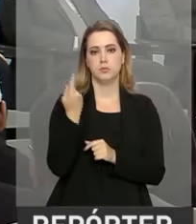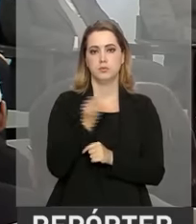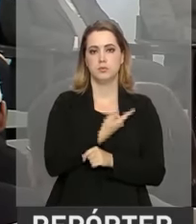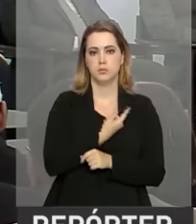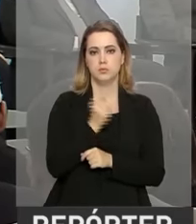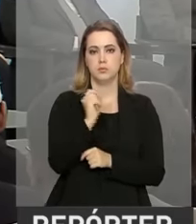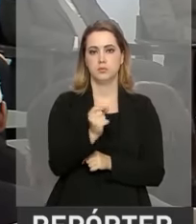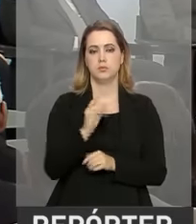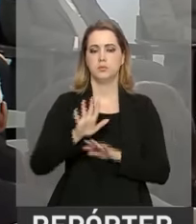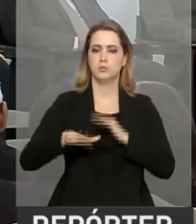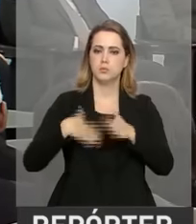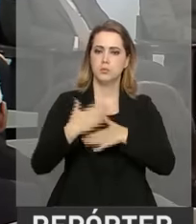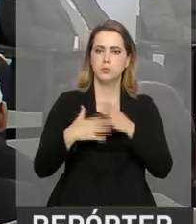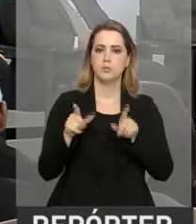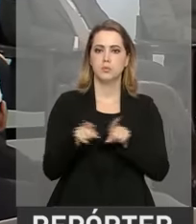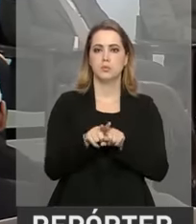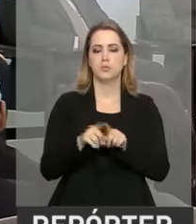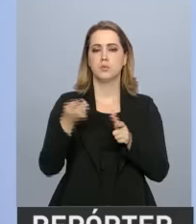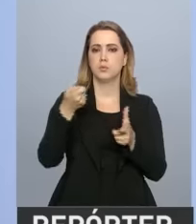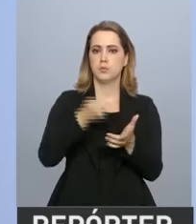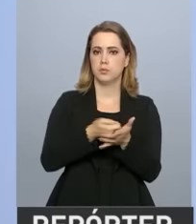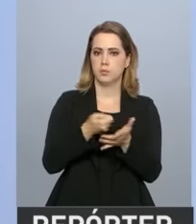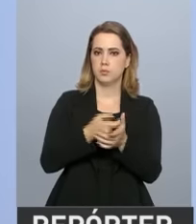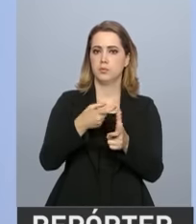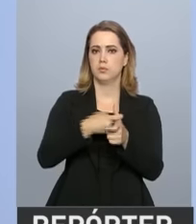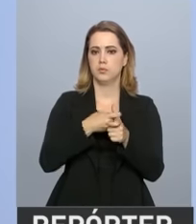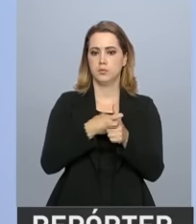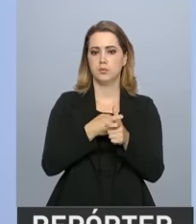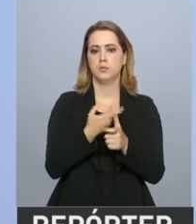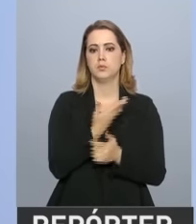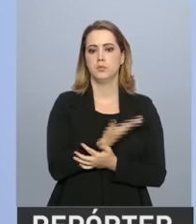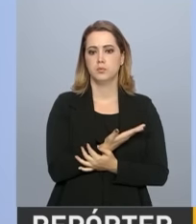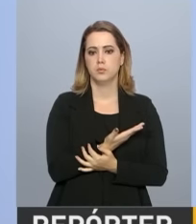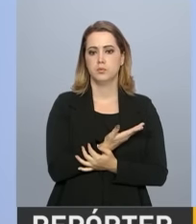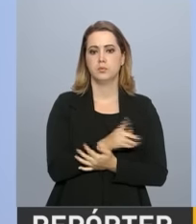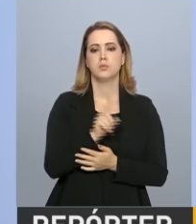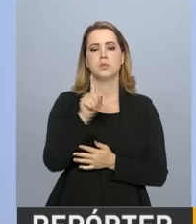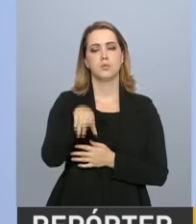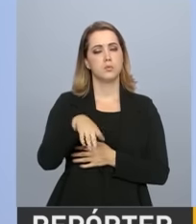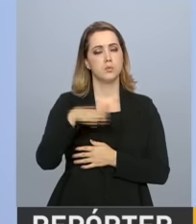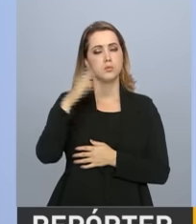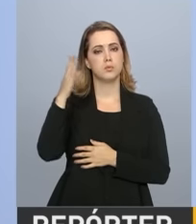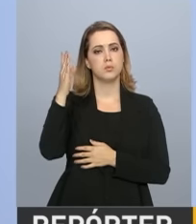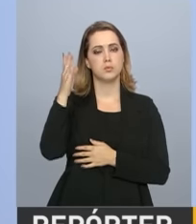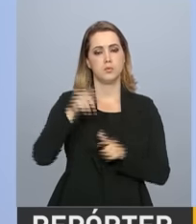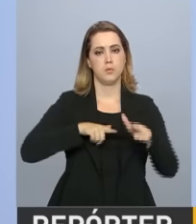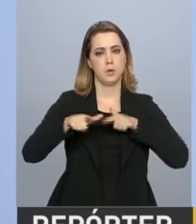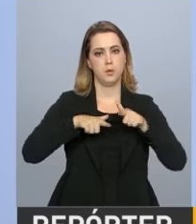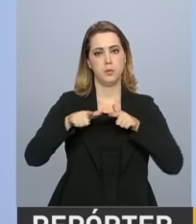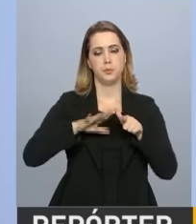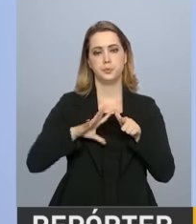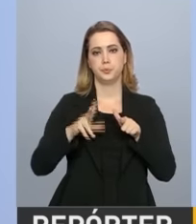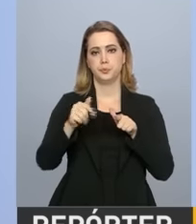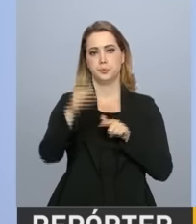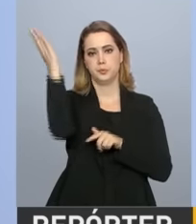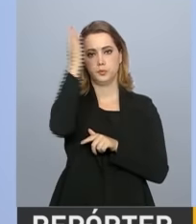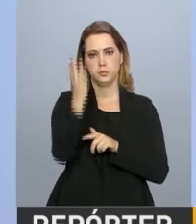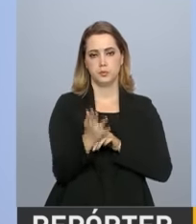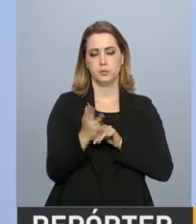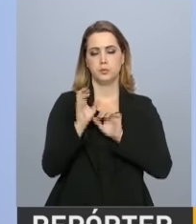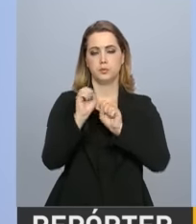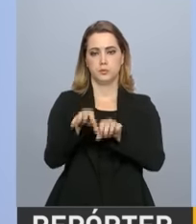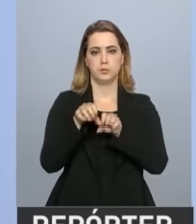vai ajudar na regularização das dívidas. É um trabalho em todo o Brasil, de orientação a essas pequenas